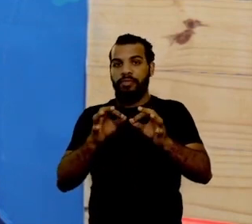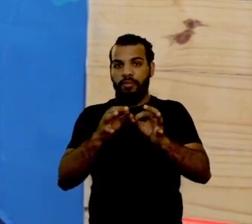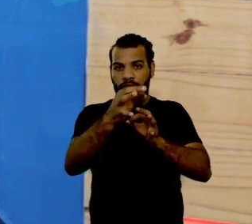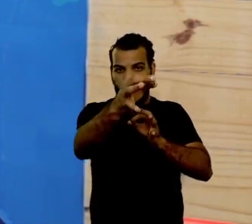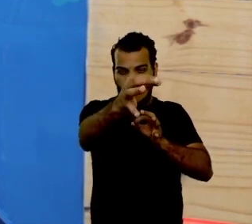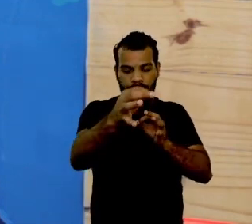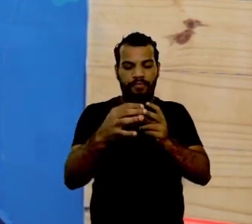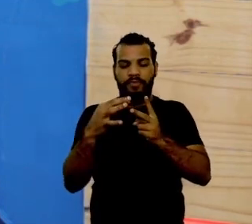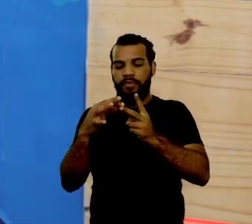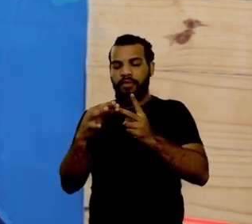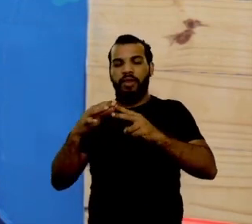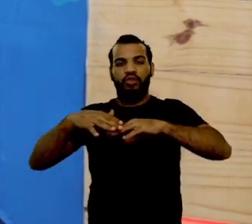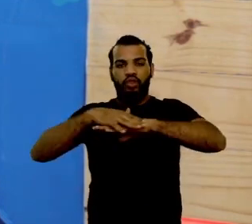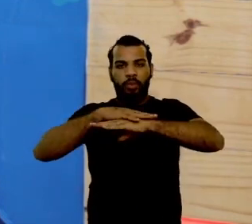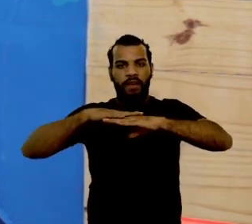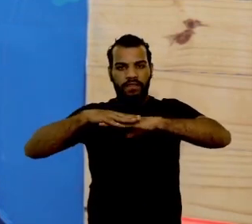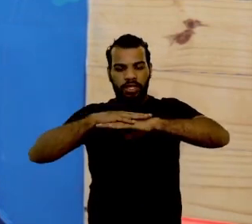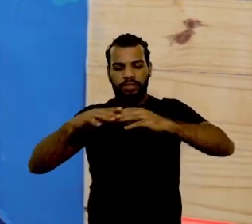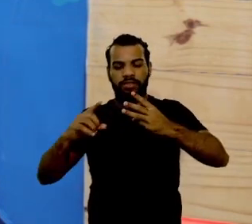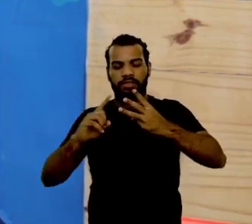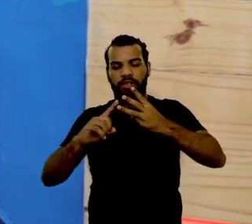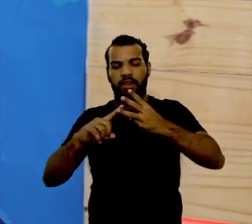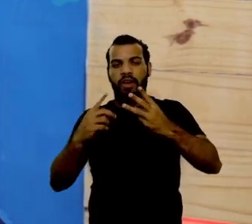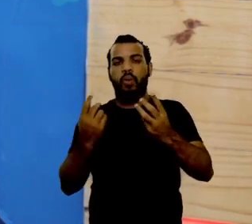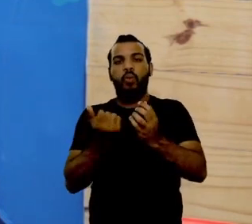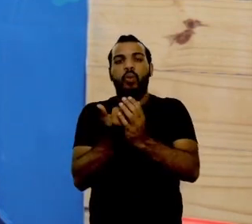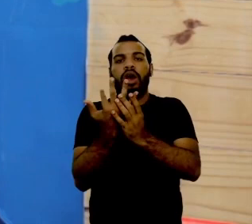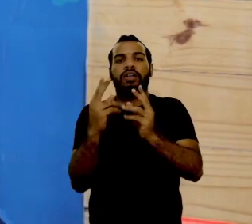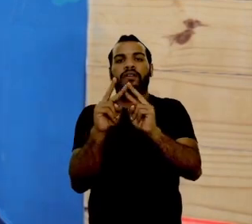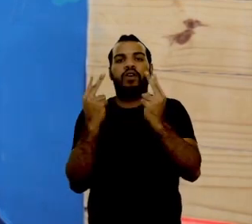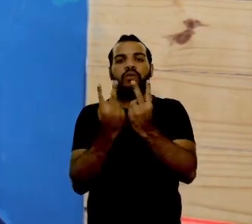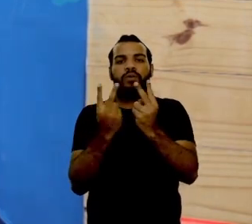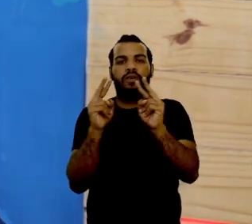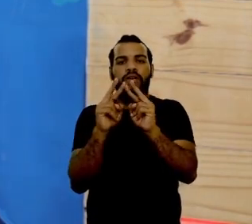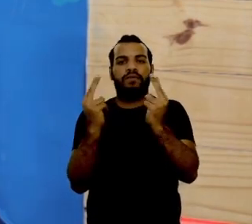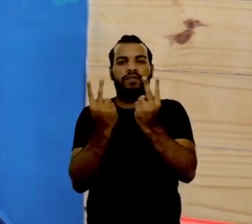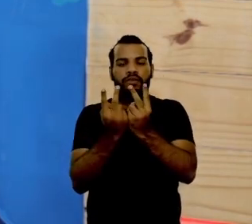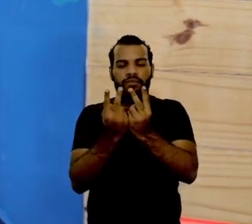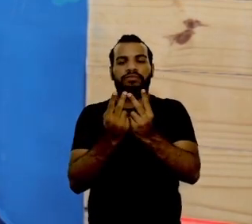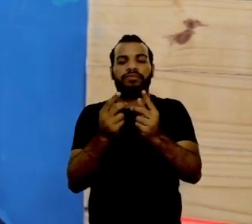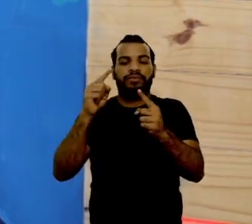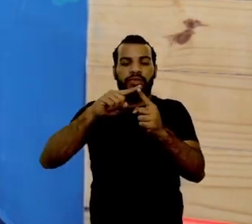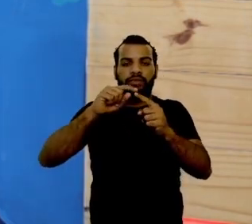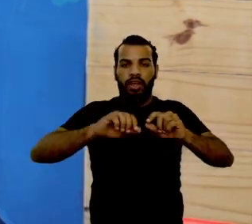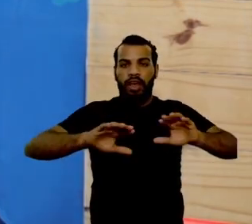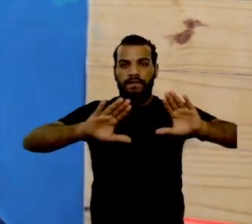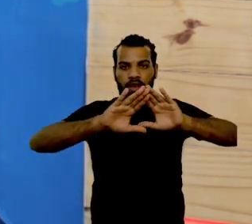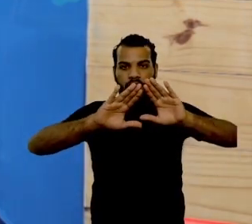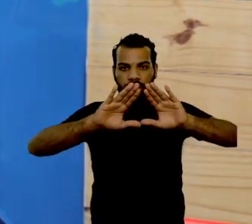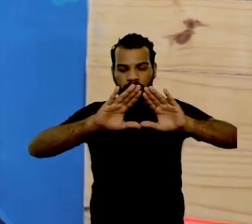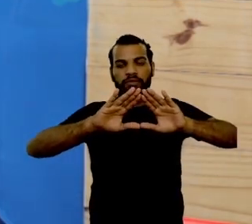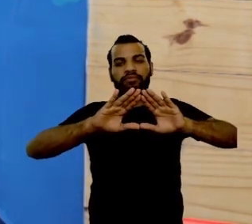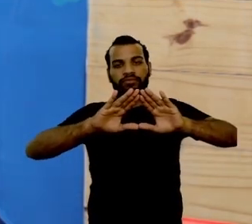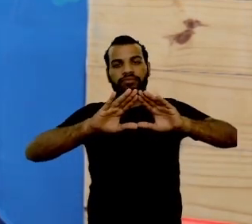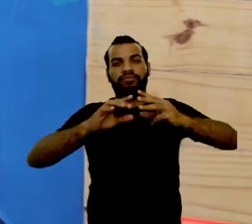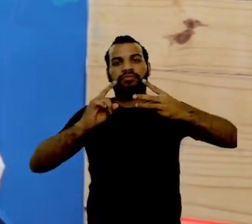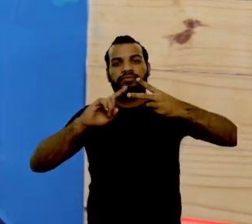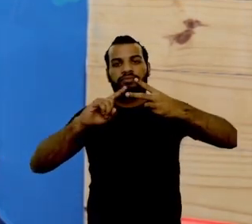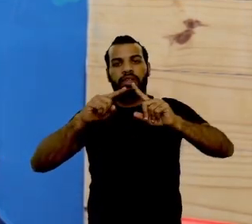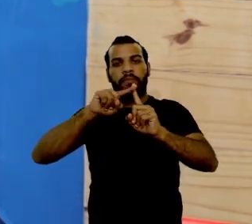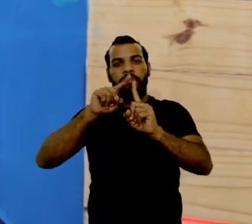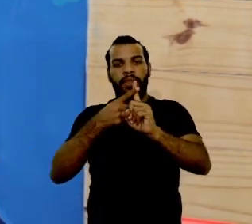linear, superficial e volumétrica. Linear é alfa, superficial é beta